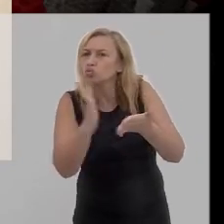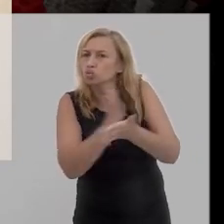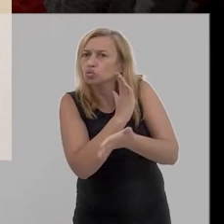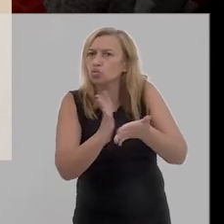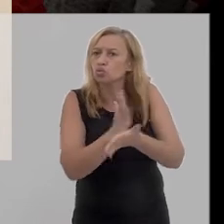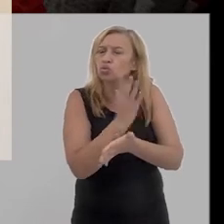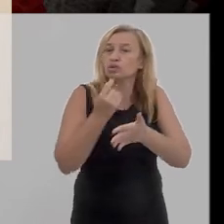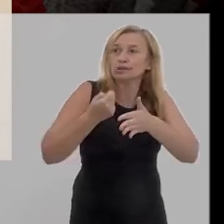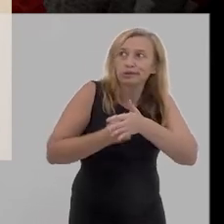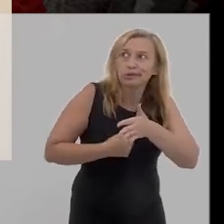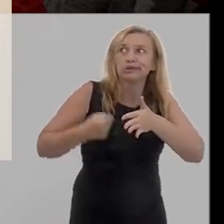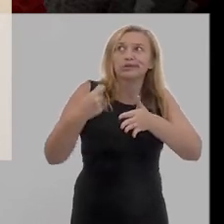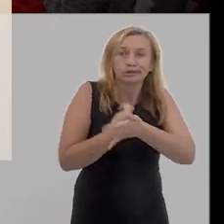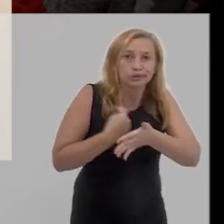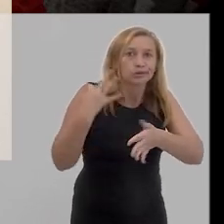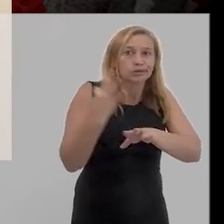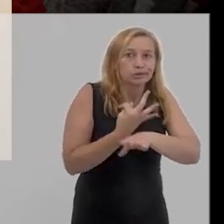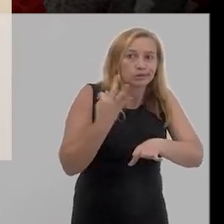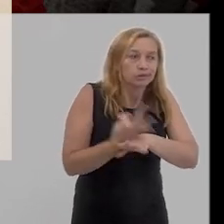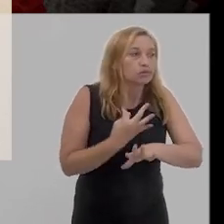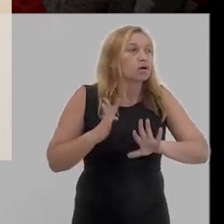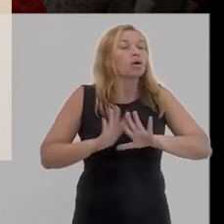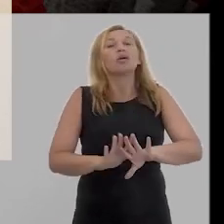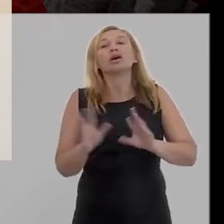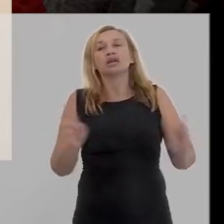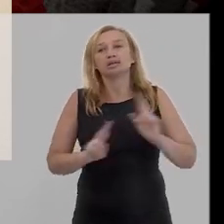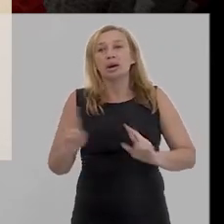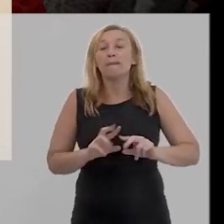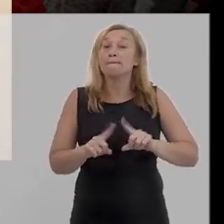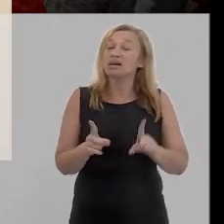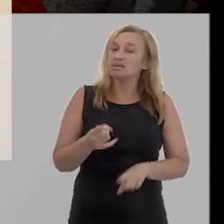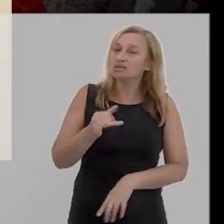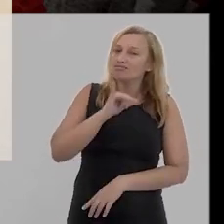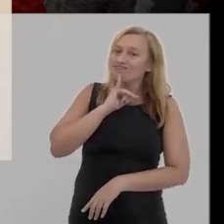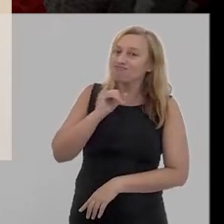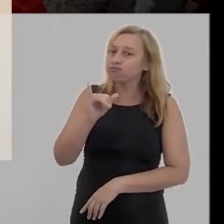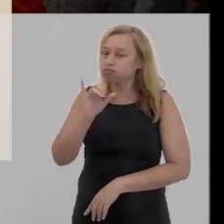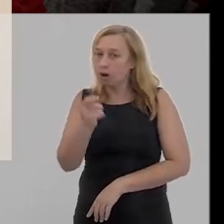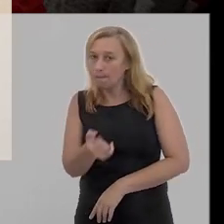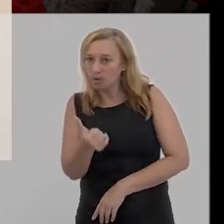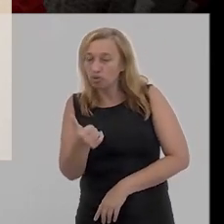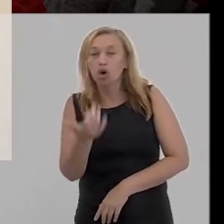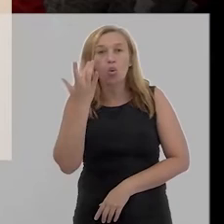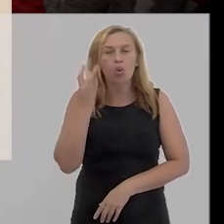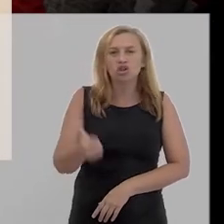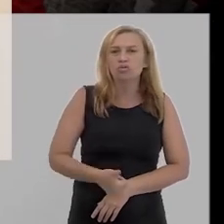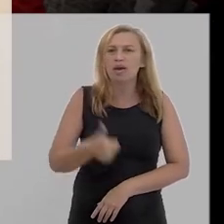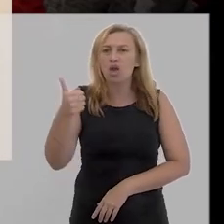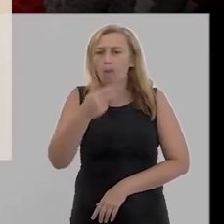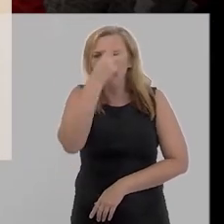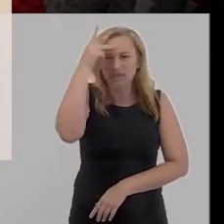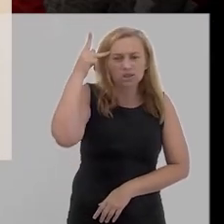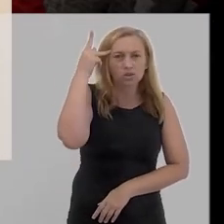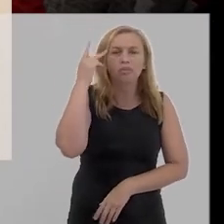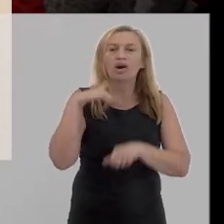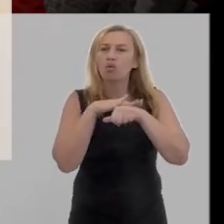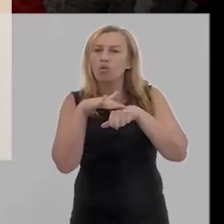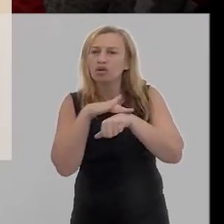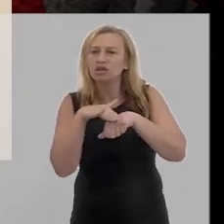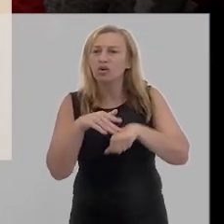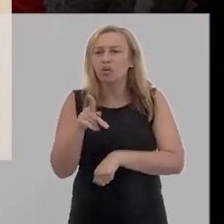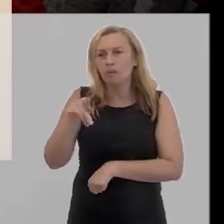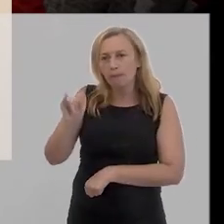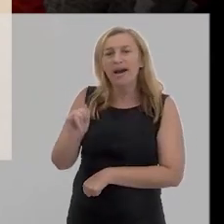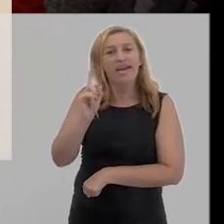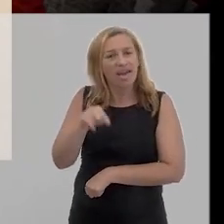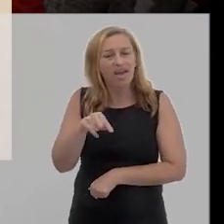certa resistência em relação à vacinação. Mas, felizmente, isso é pouco. Então, eu acho que a melhor pessoa para conversar